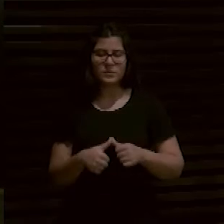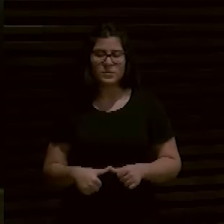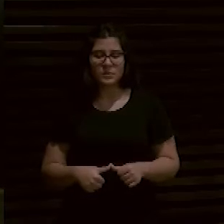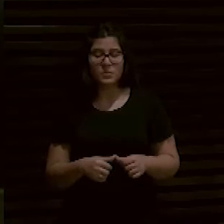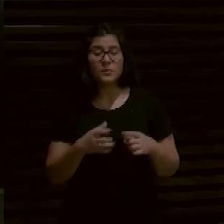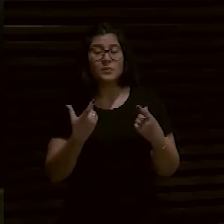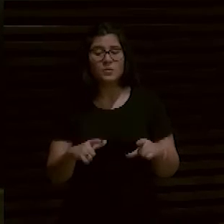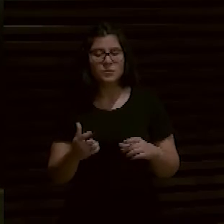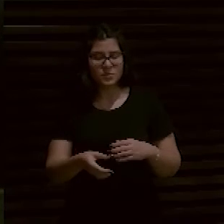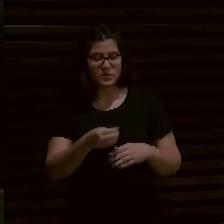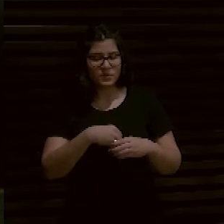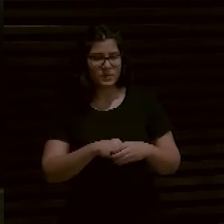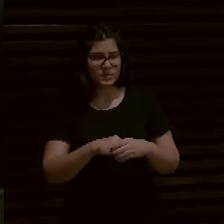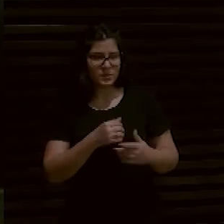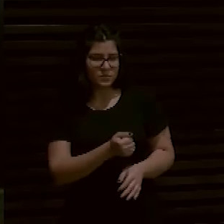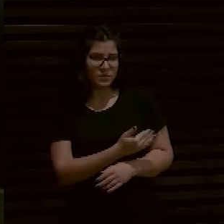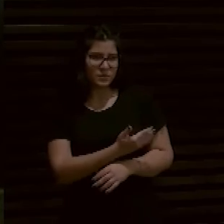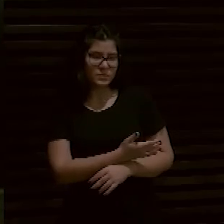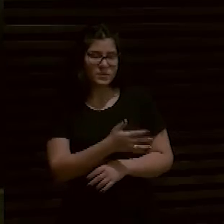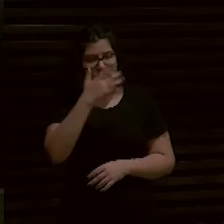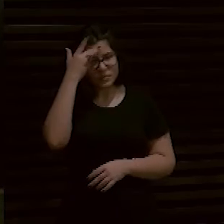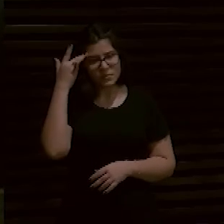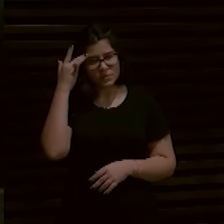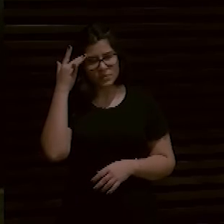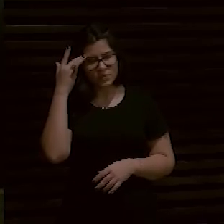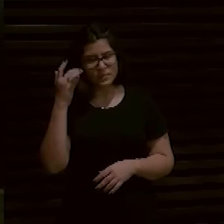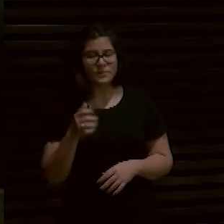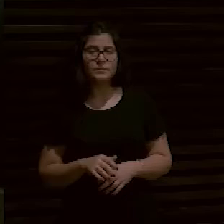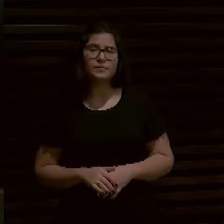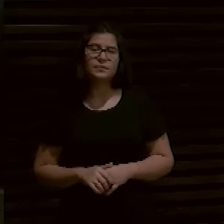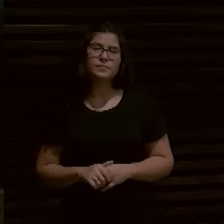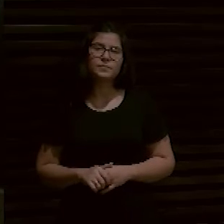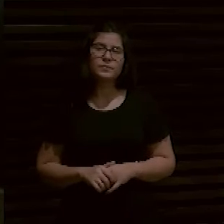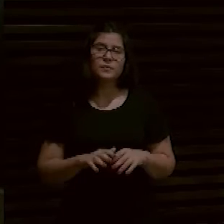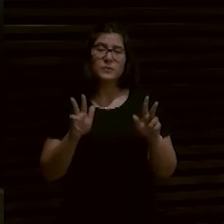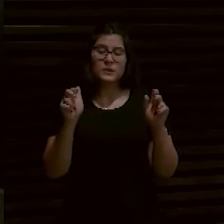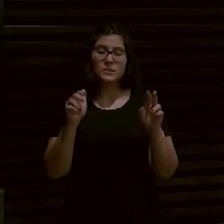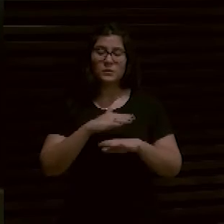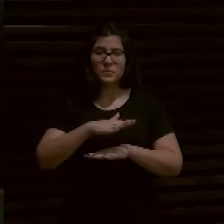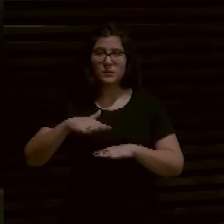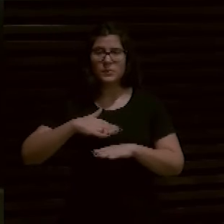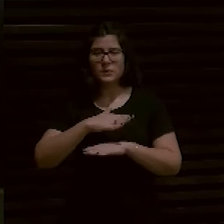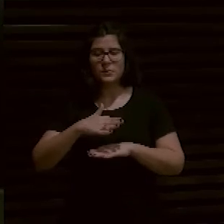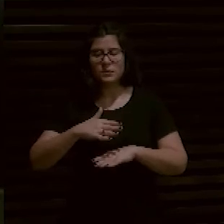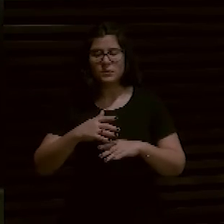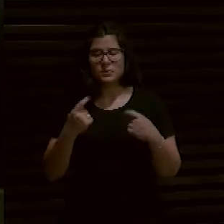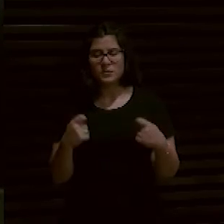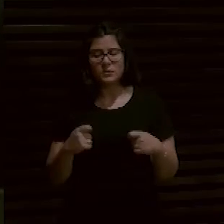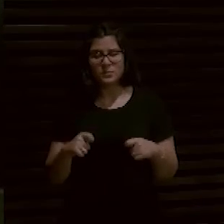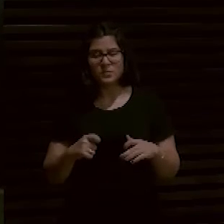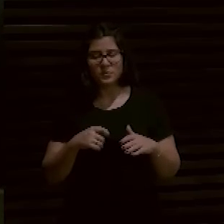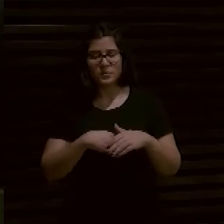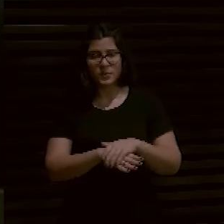o coração do homem. Muito bem. Sobretudo, o que se deve guardar, guarda o